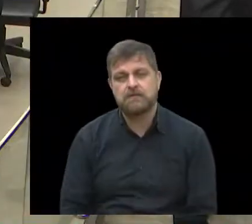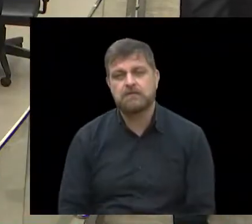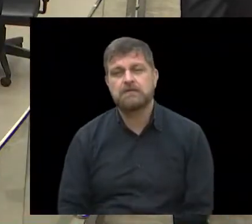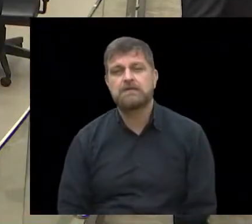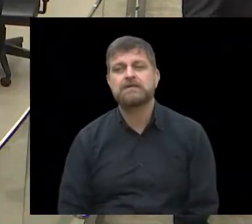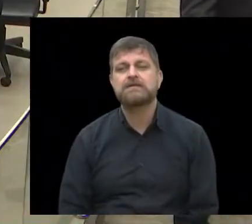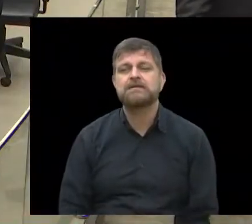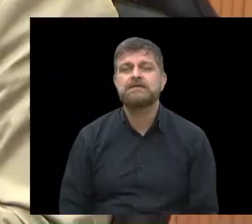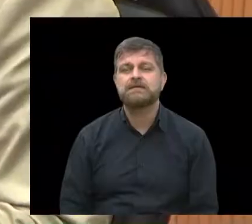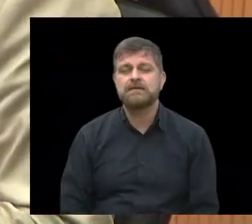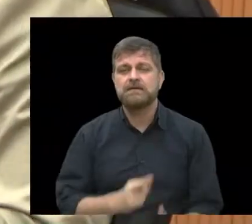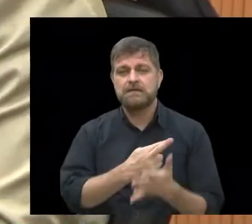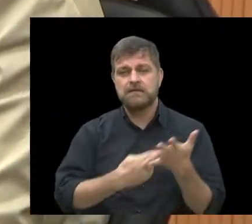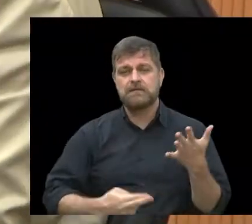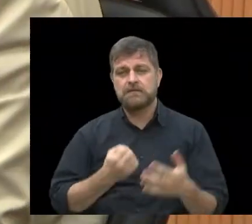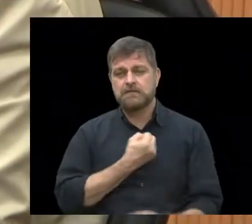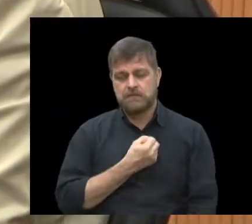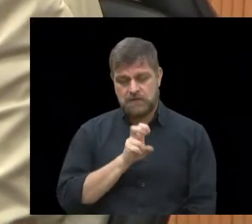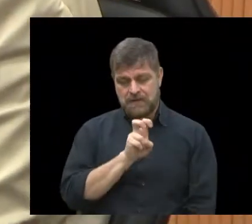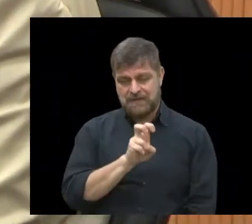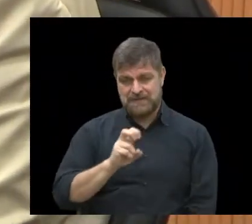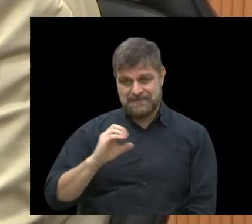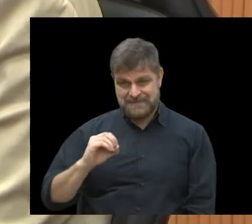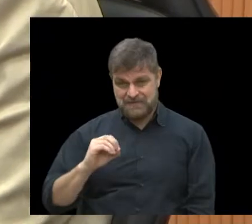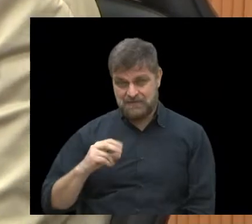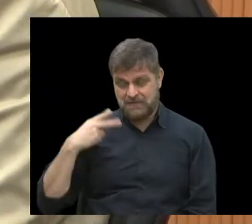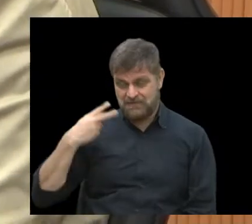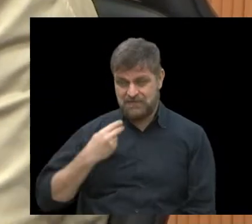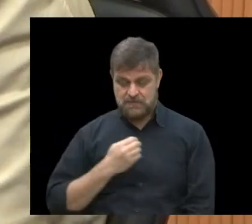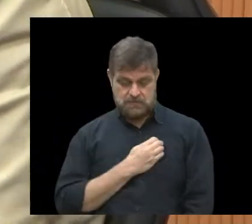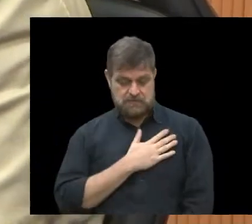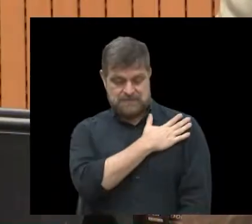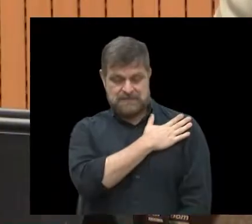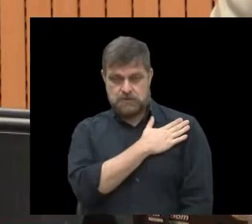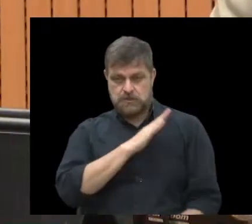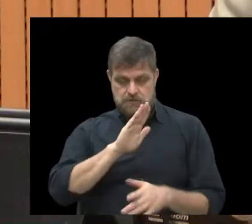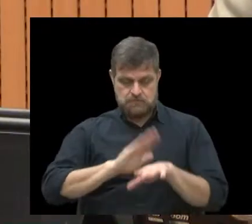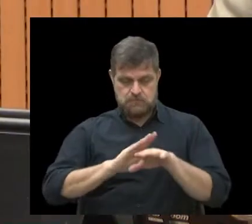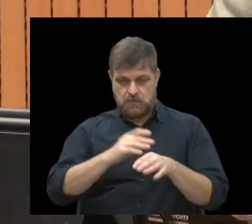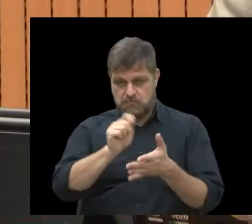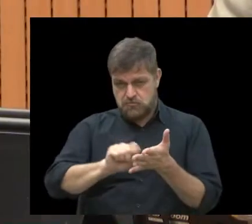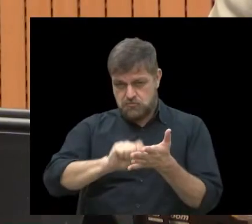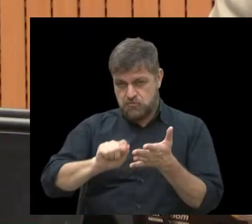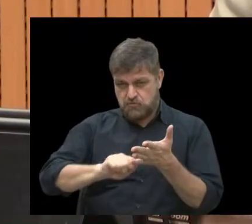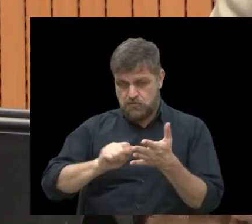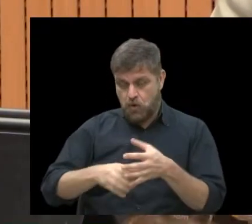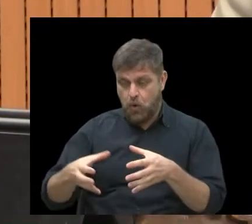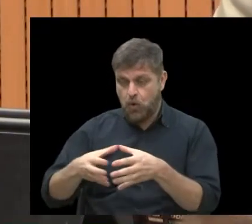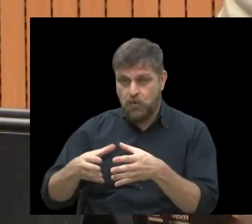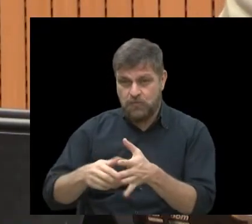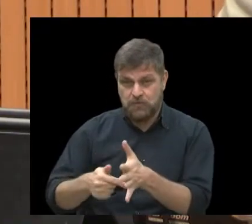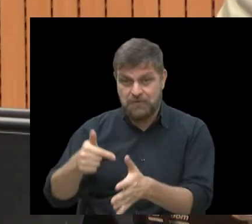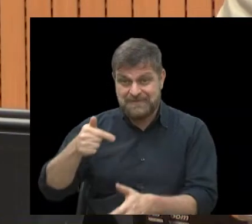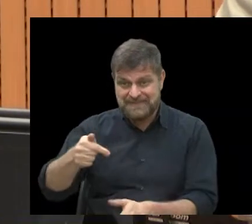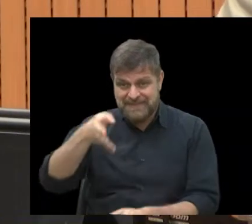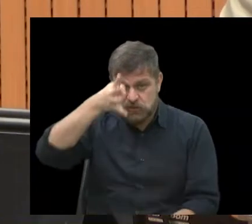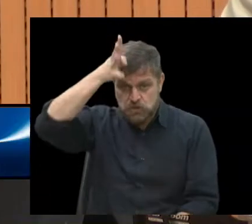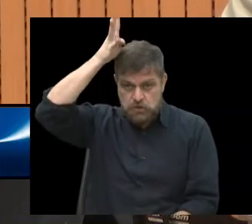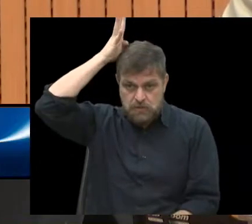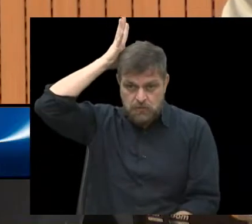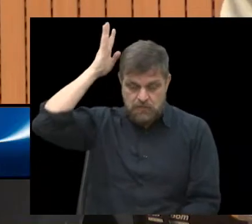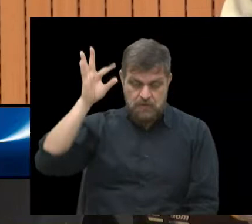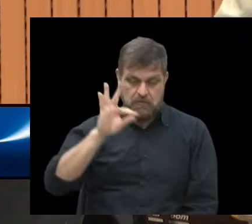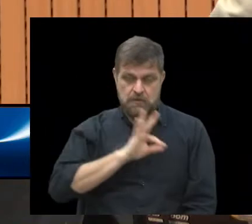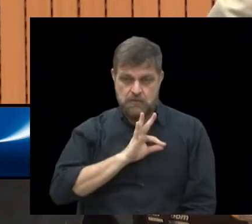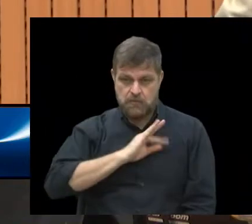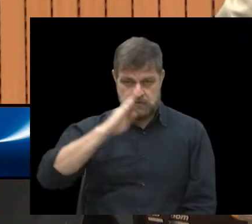Aprovado. Requerimento número 550 do senhor Tenente Santini, requerendo votos de aplauso ao 7º Grupamento de Bombeiros da Polícia Militar de